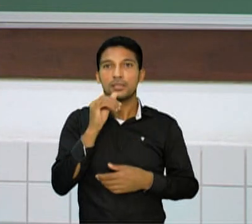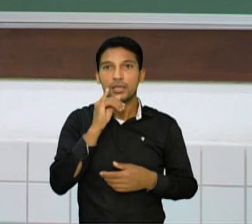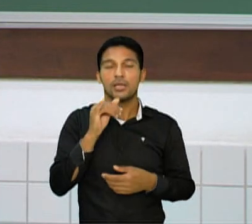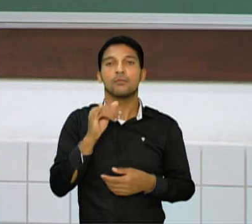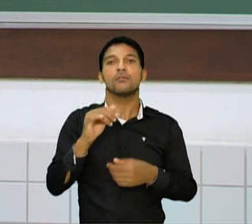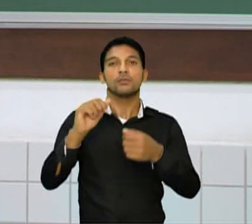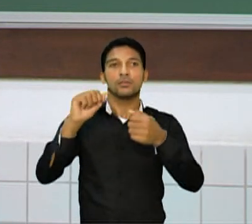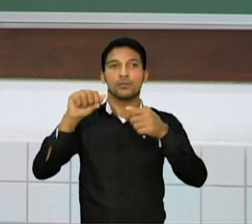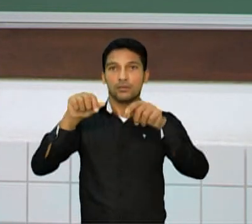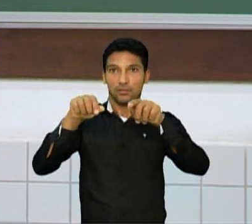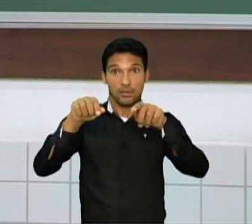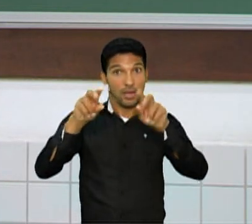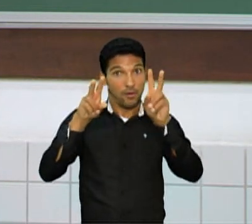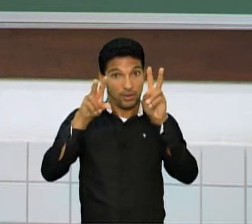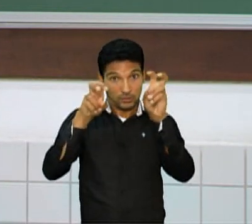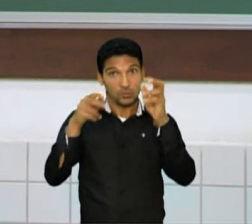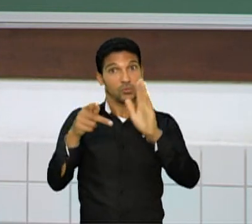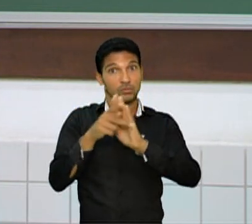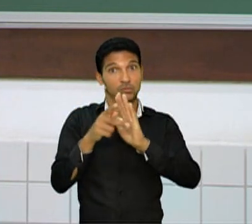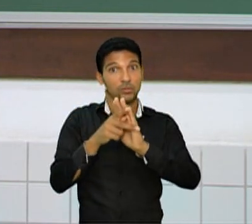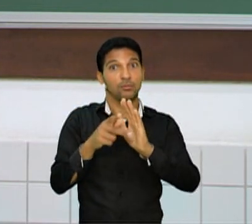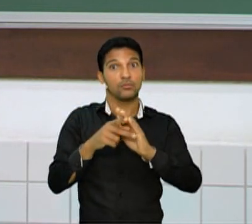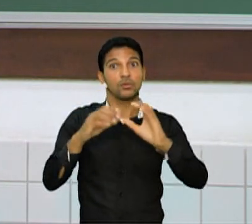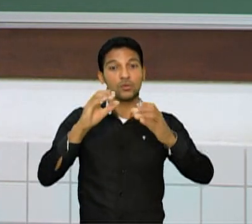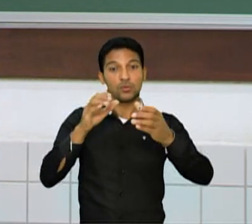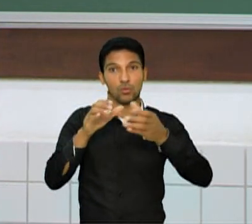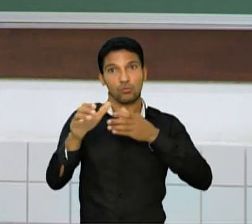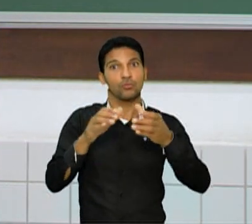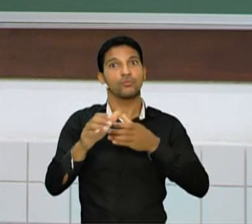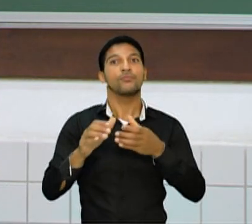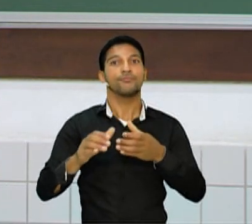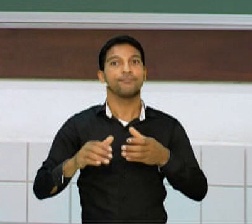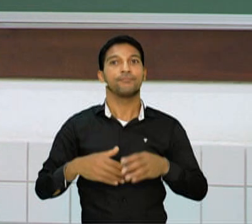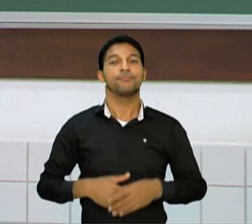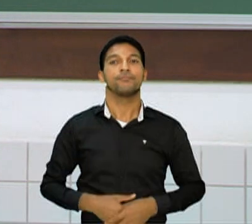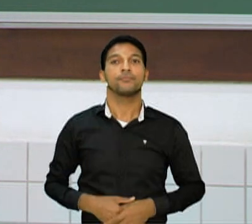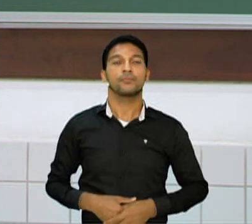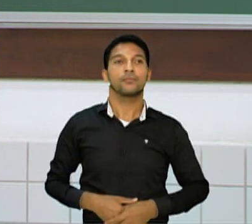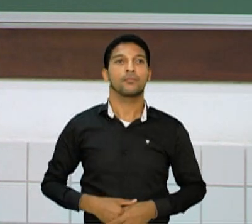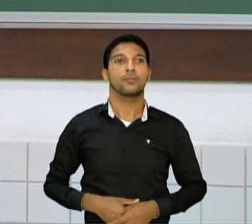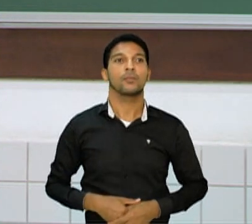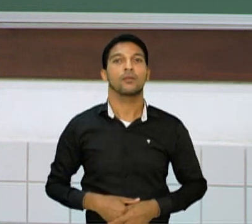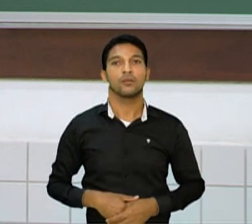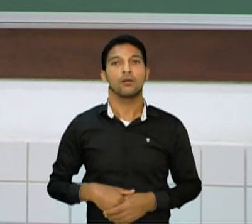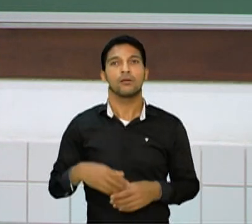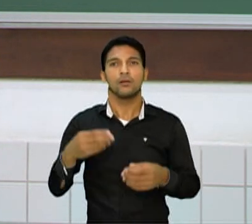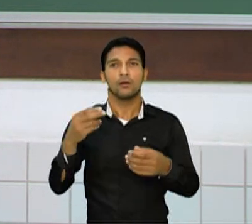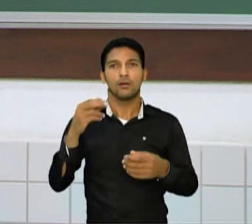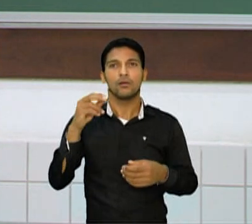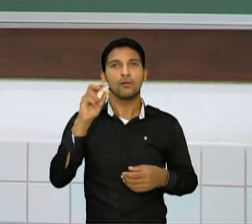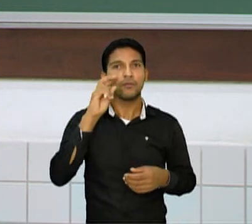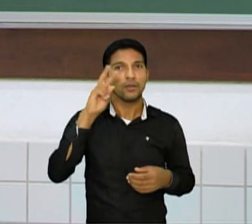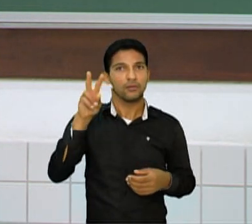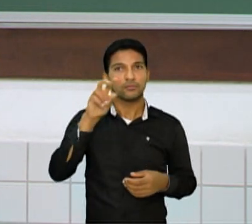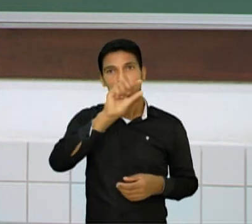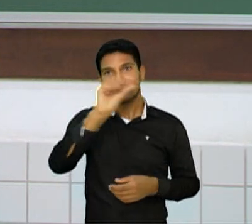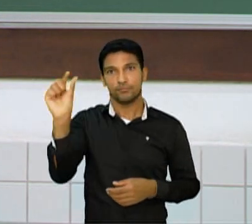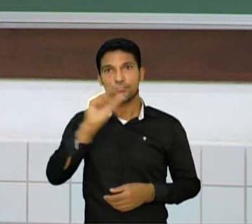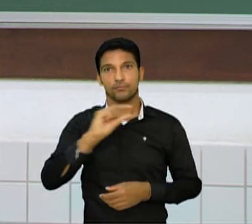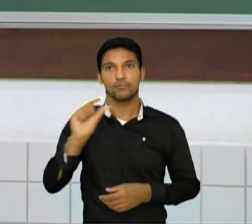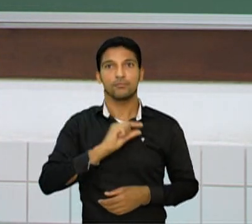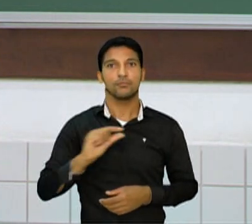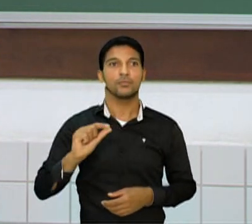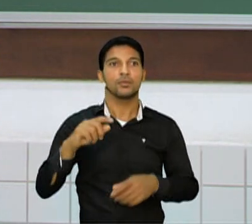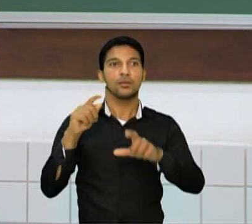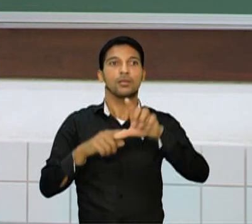é um assunto bem pertinente em concursos de vestibular. Então, dentro da nossa atual formação, nós vamos ter aqui as frases. A letra